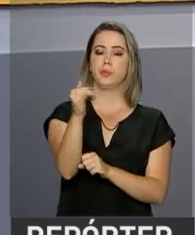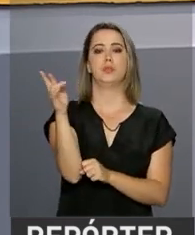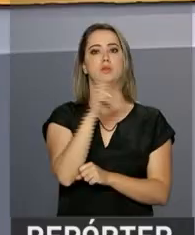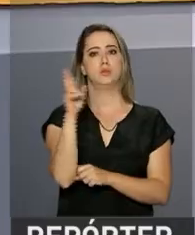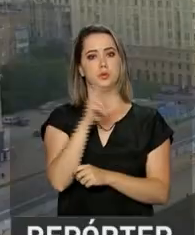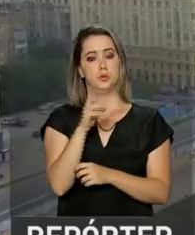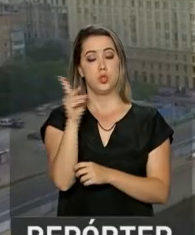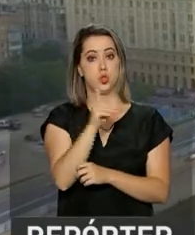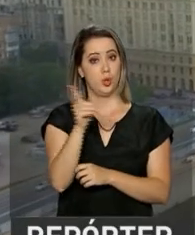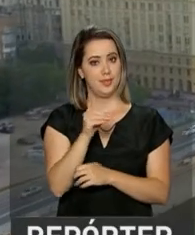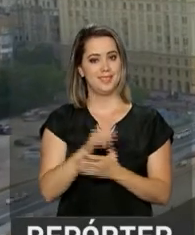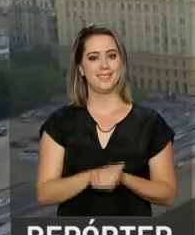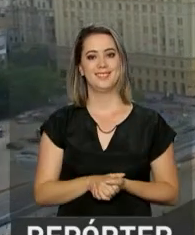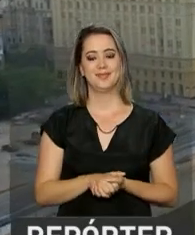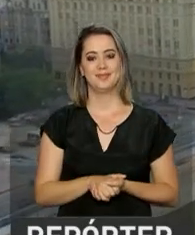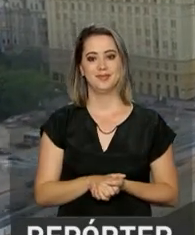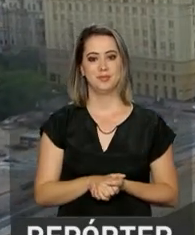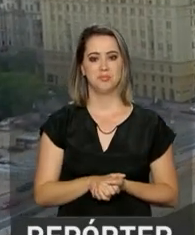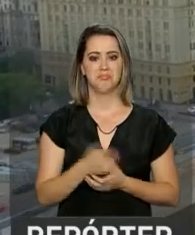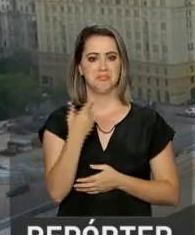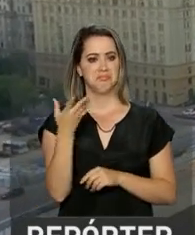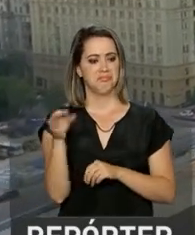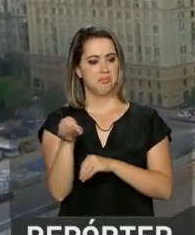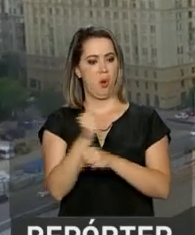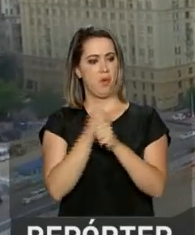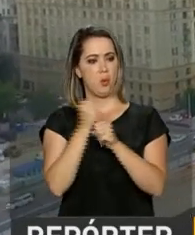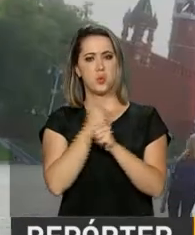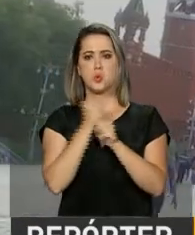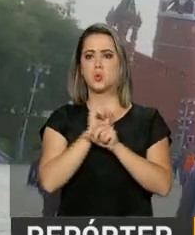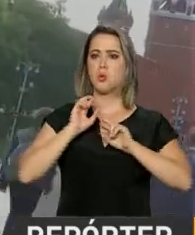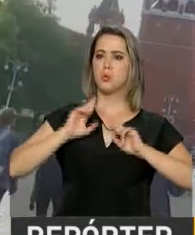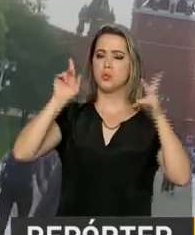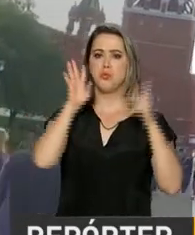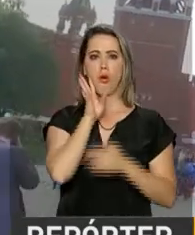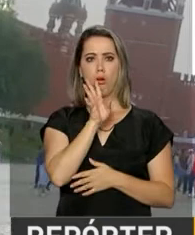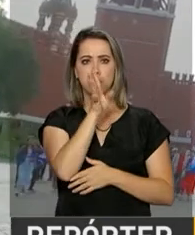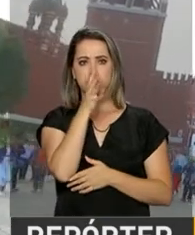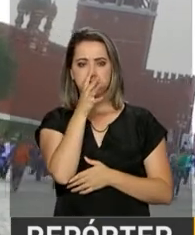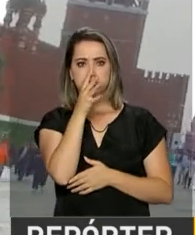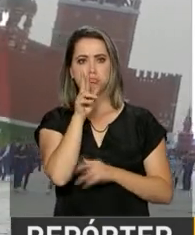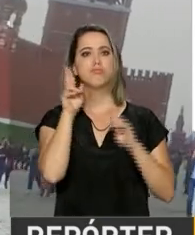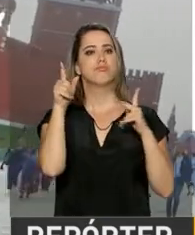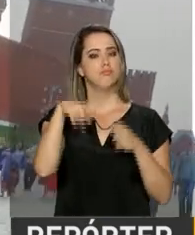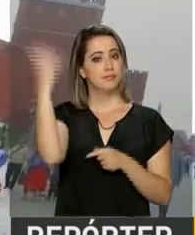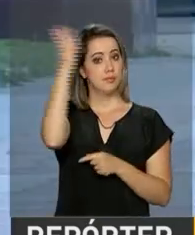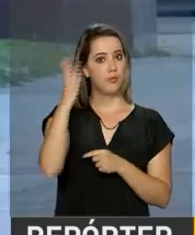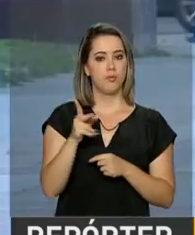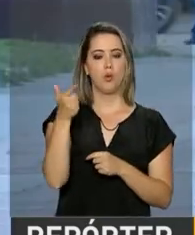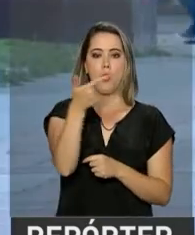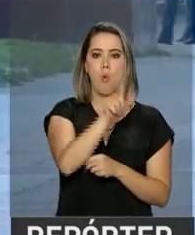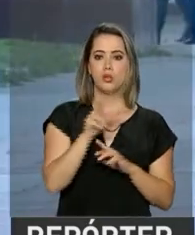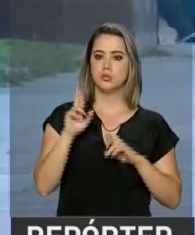US$4,320 milhões. A arquitetura é diferente, bem diferente do que a gente vê pelo Brasil.